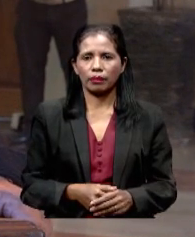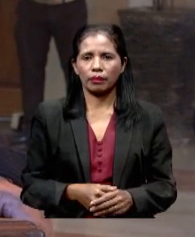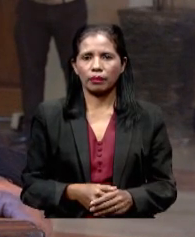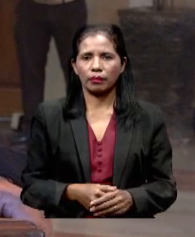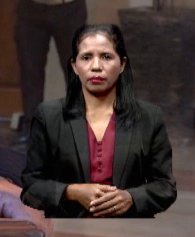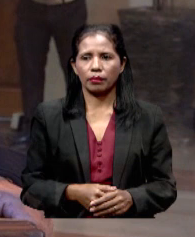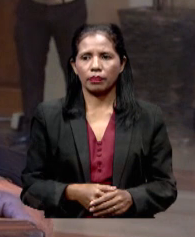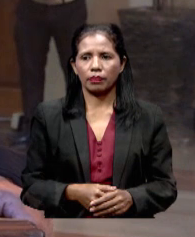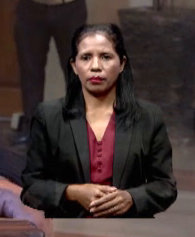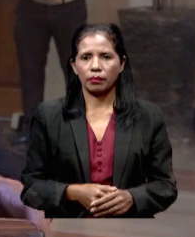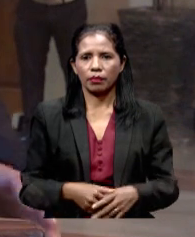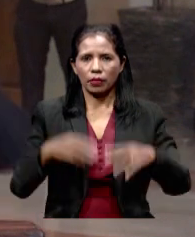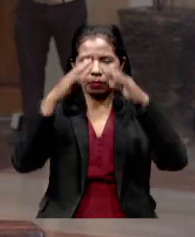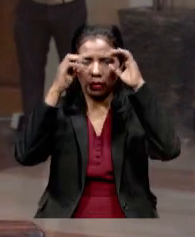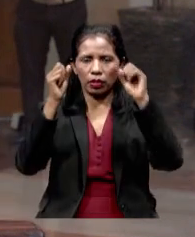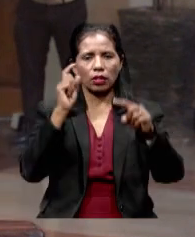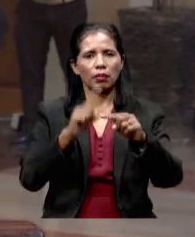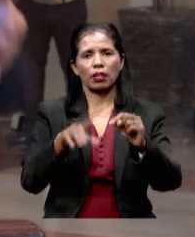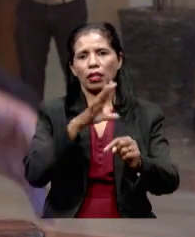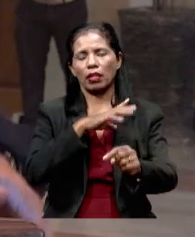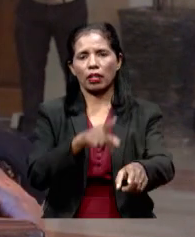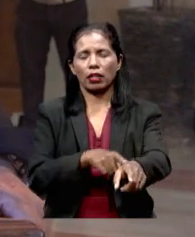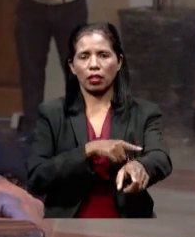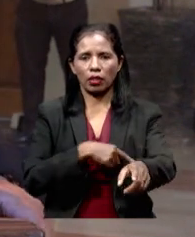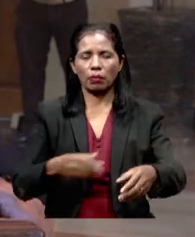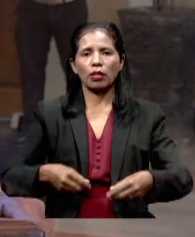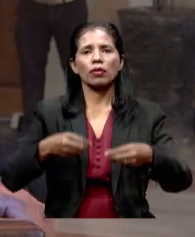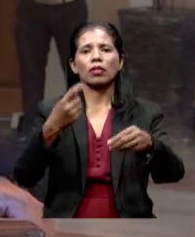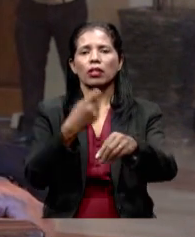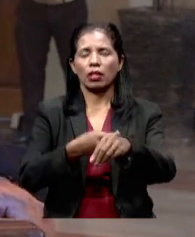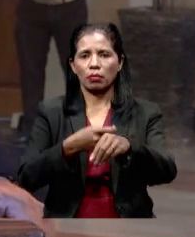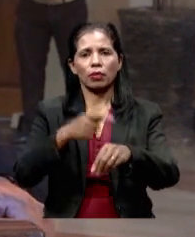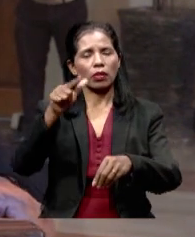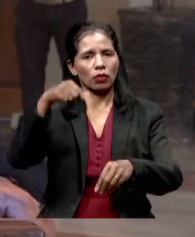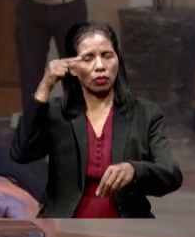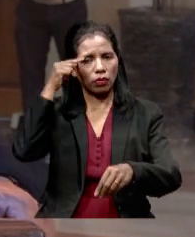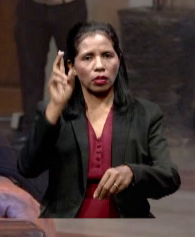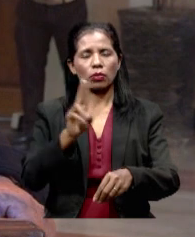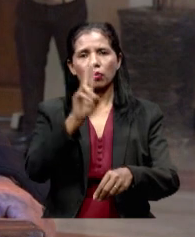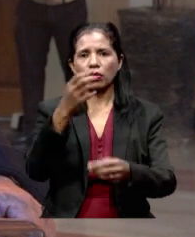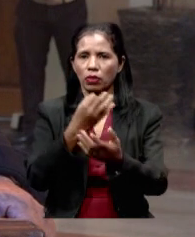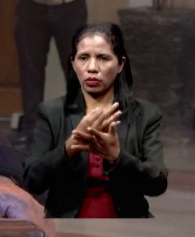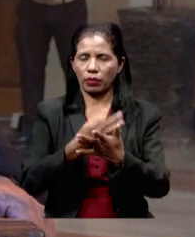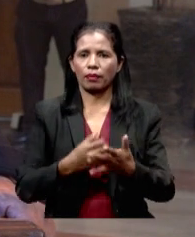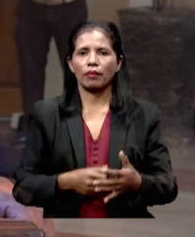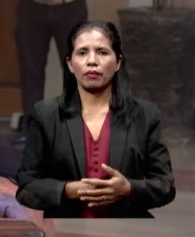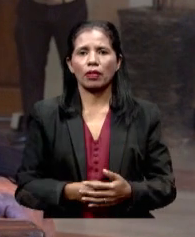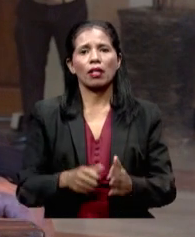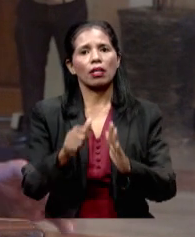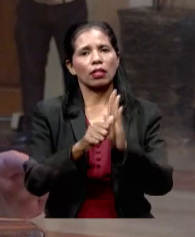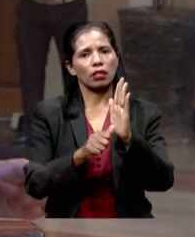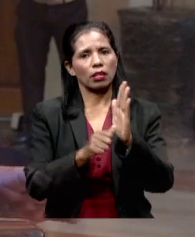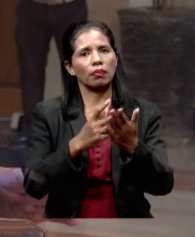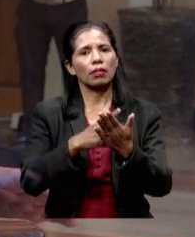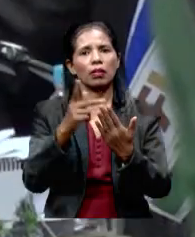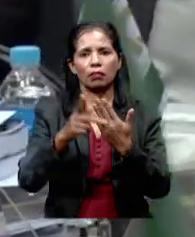a presidência da Bel demora, para o tempo do governo para executar. Tirazenda Parlamento Nacional se